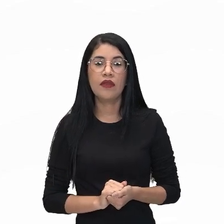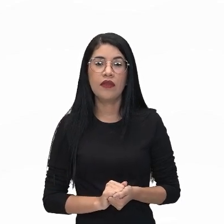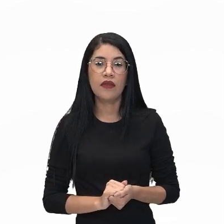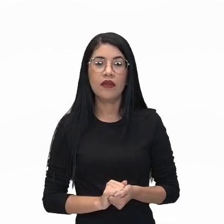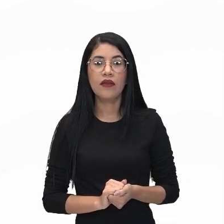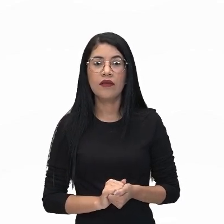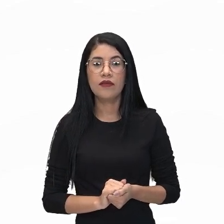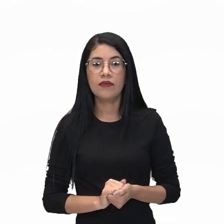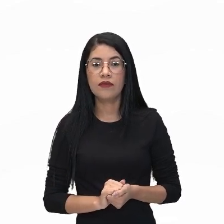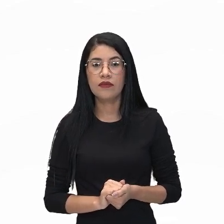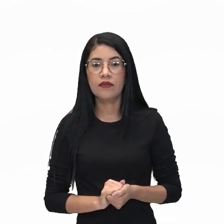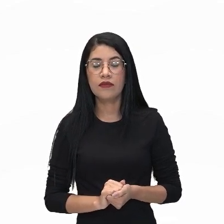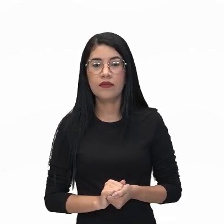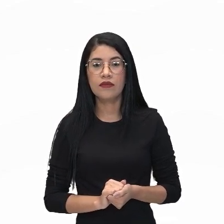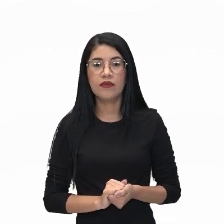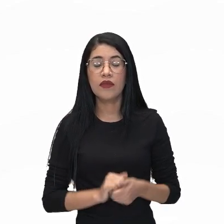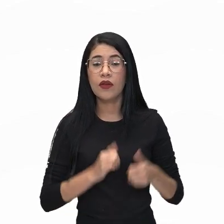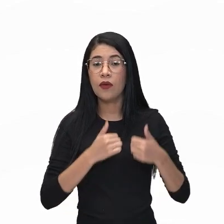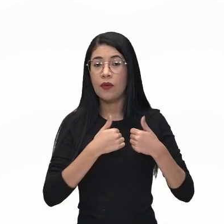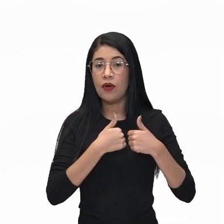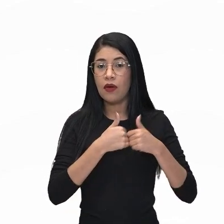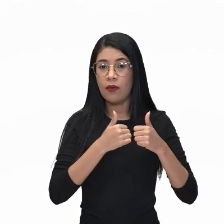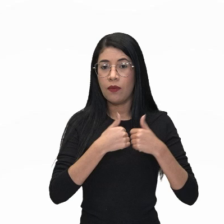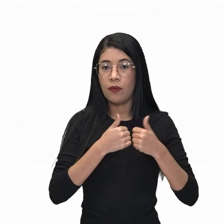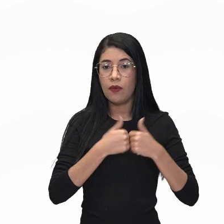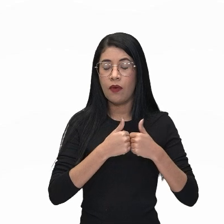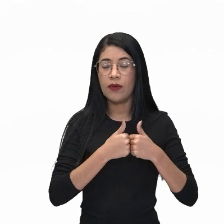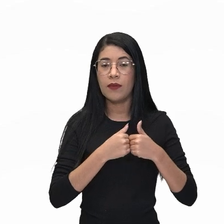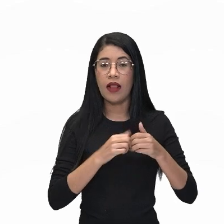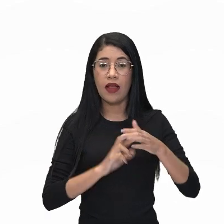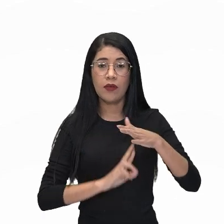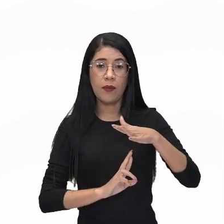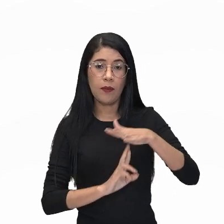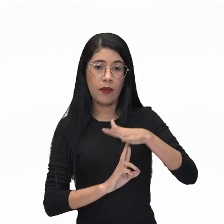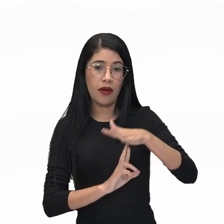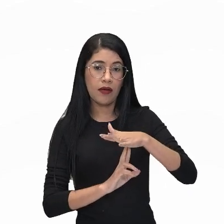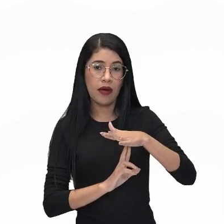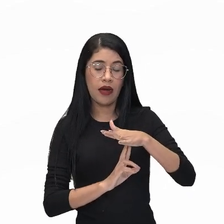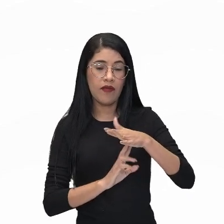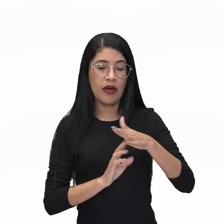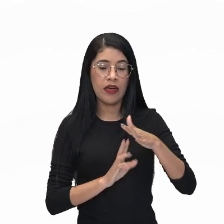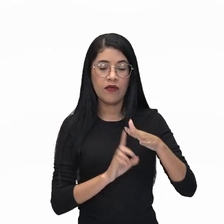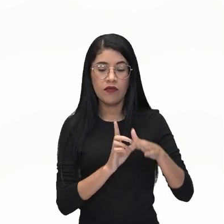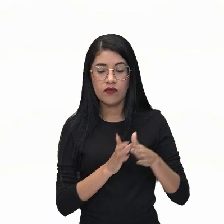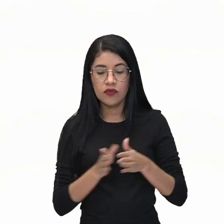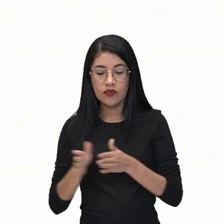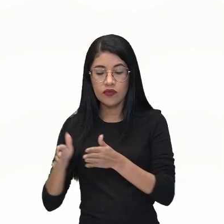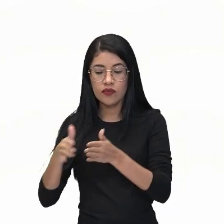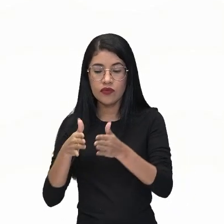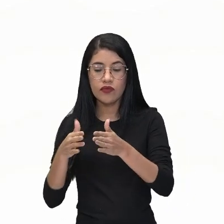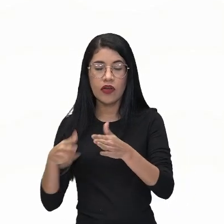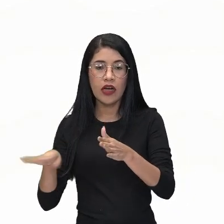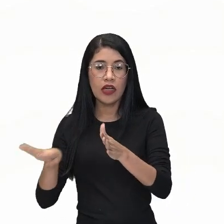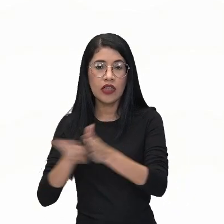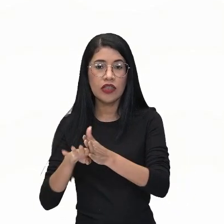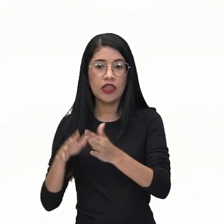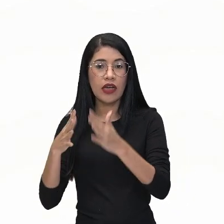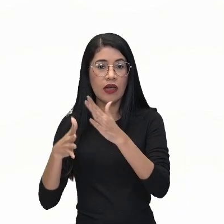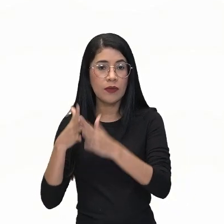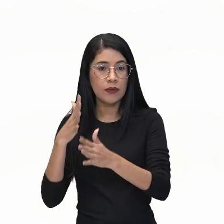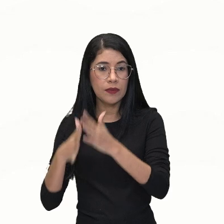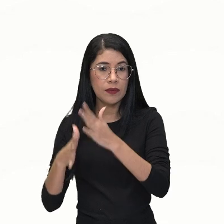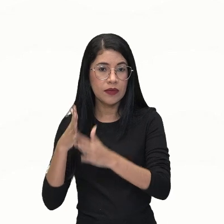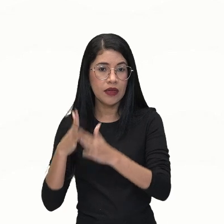ônibus faz o percurso do terminal até o centro da cidade e depois volta ao